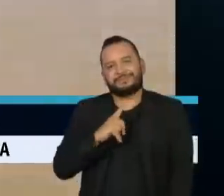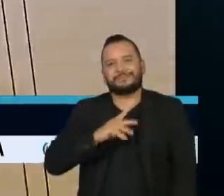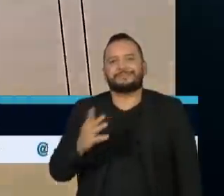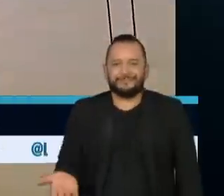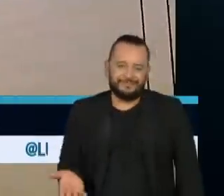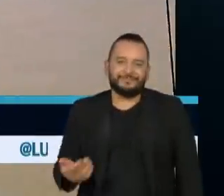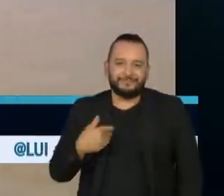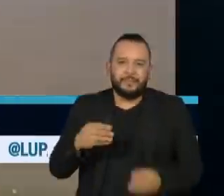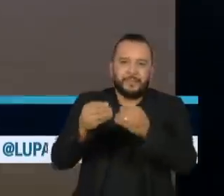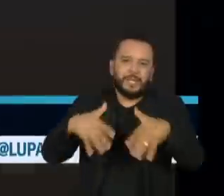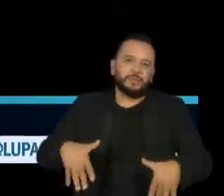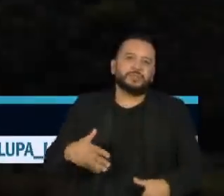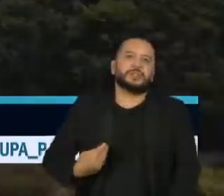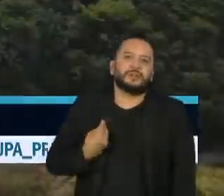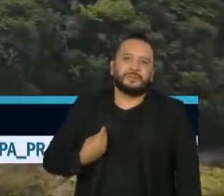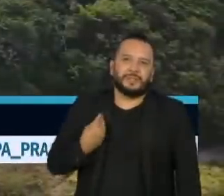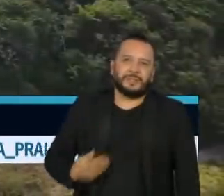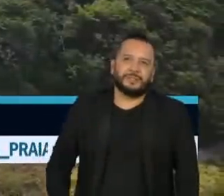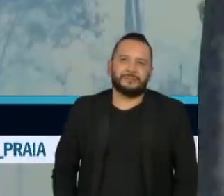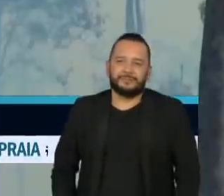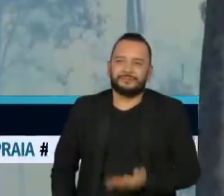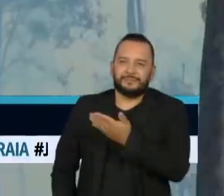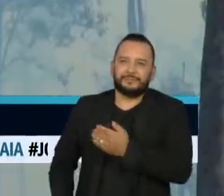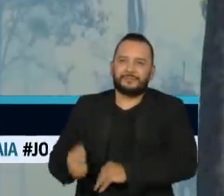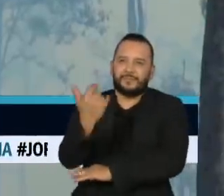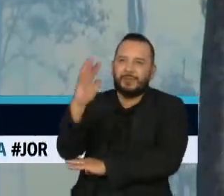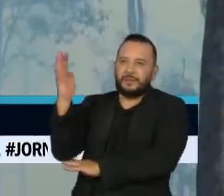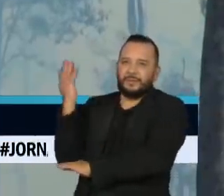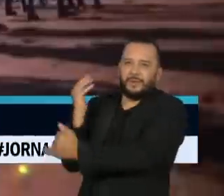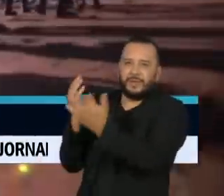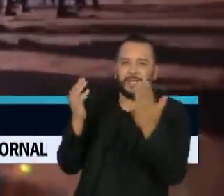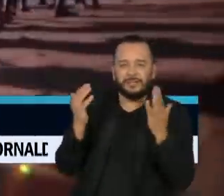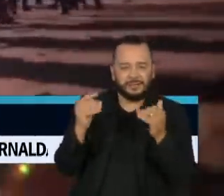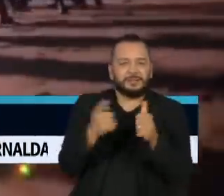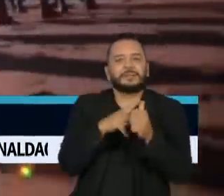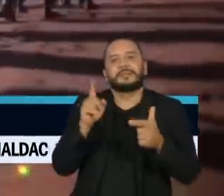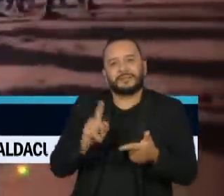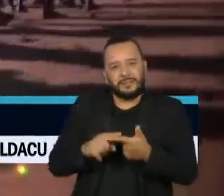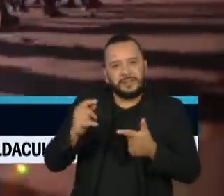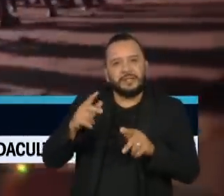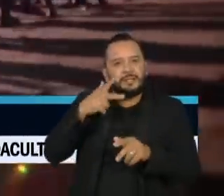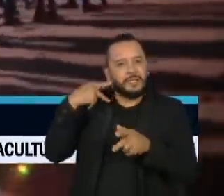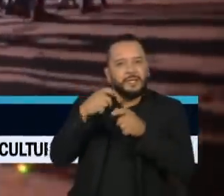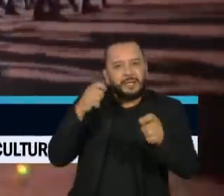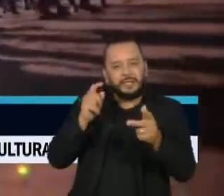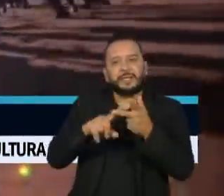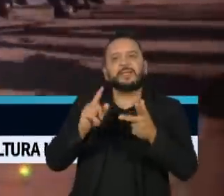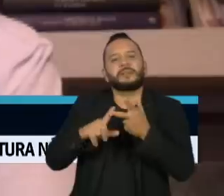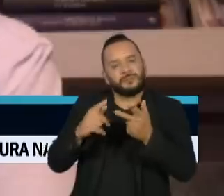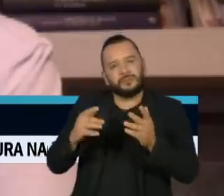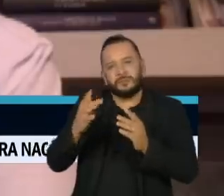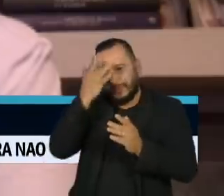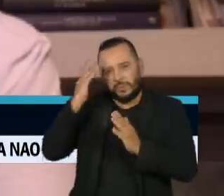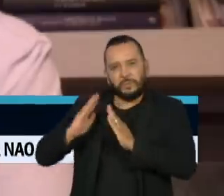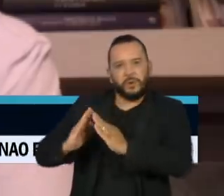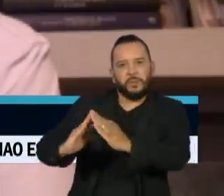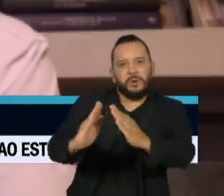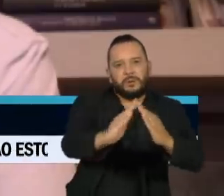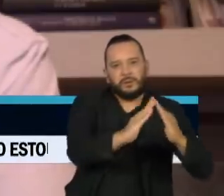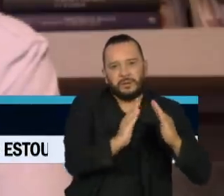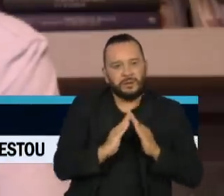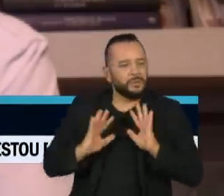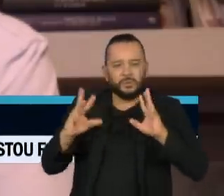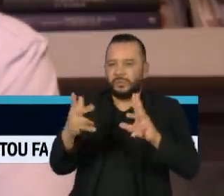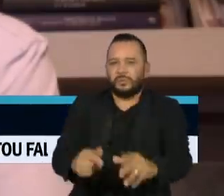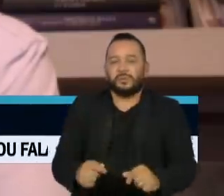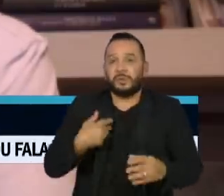ameaça à vida da floresta e de sua gente. Existe o dano ambiental e existe tão grande um